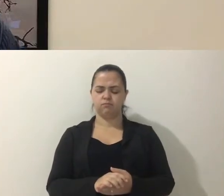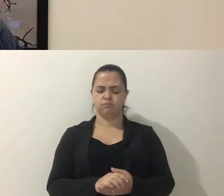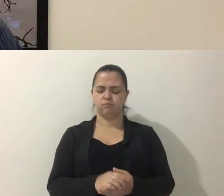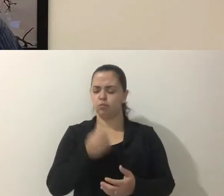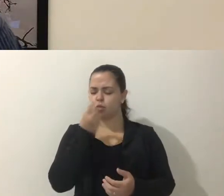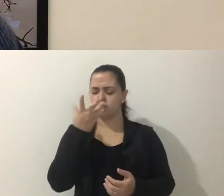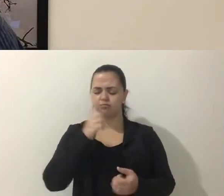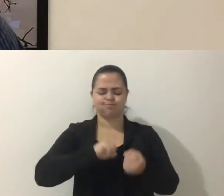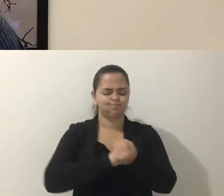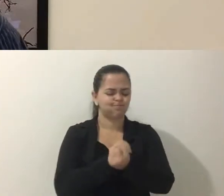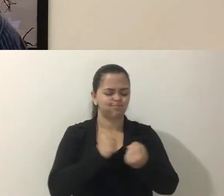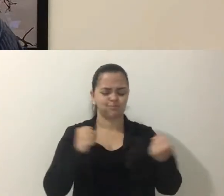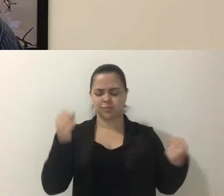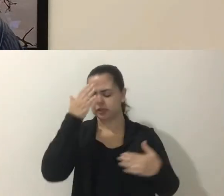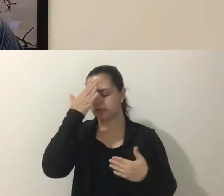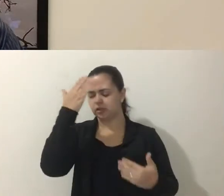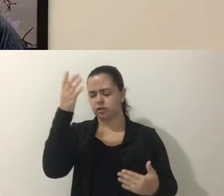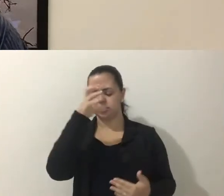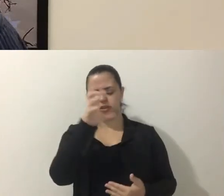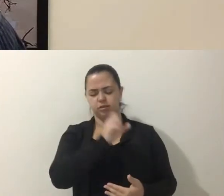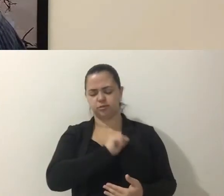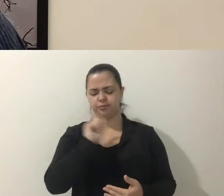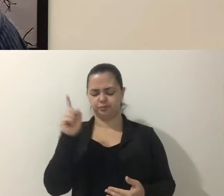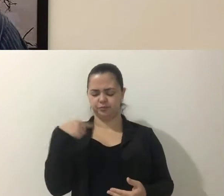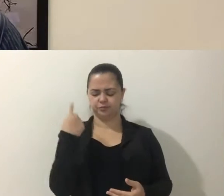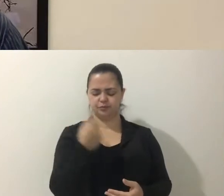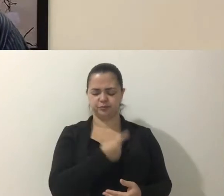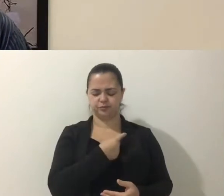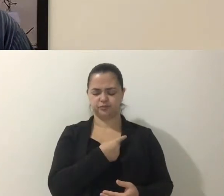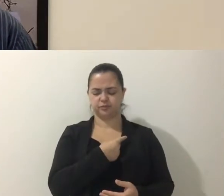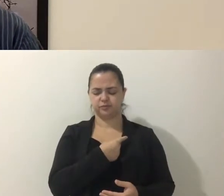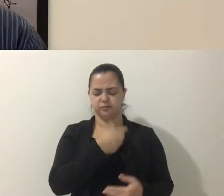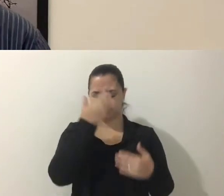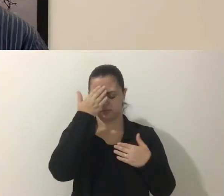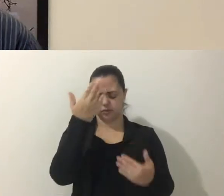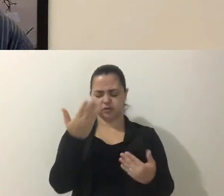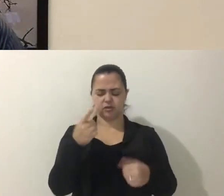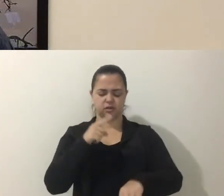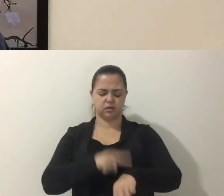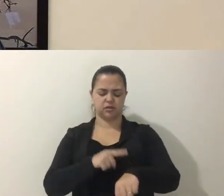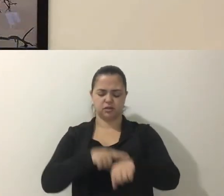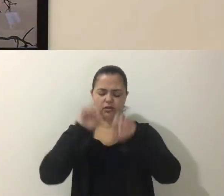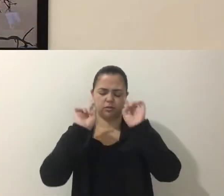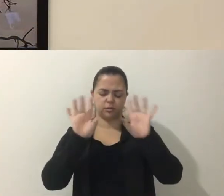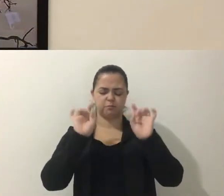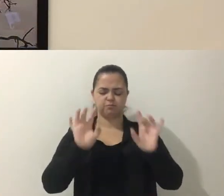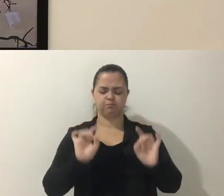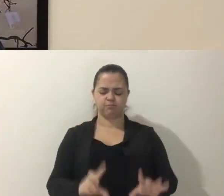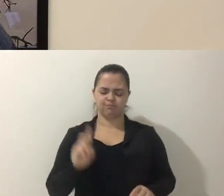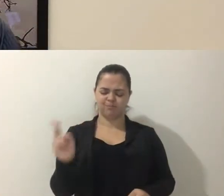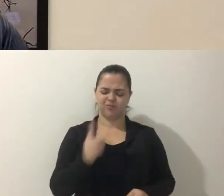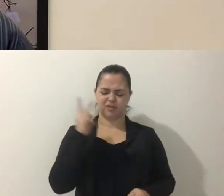tão grande bondade. Obrigado, Senhor, pelo Seu amor para conosco. Obrigado por esse momento